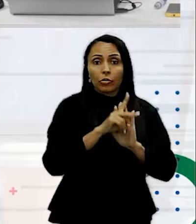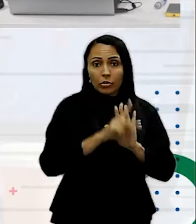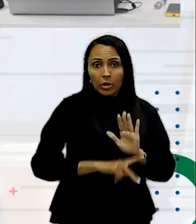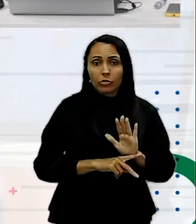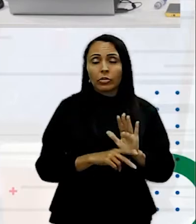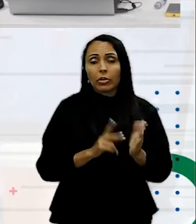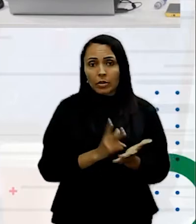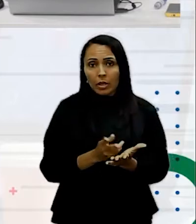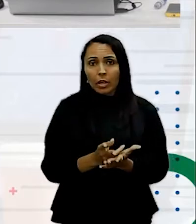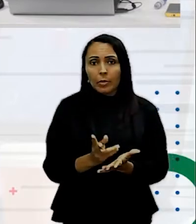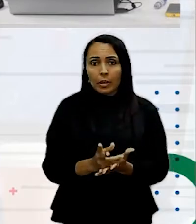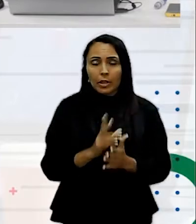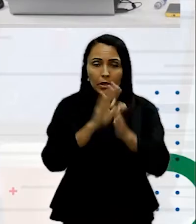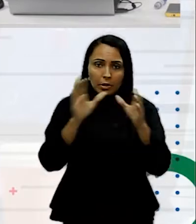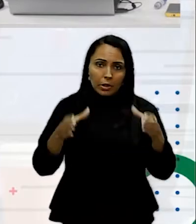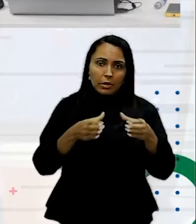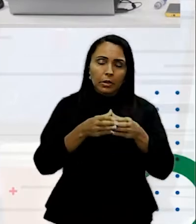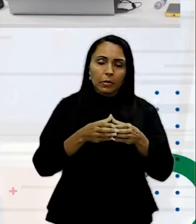sempre em equipe